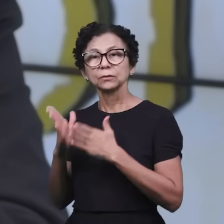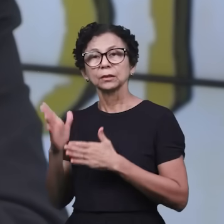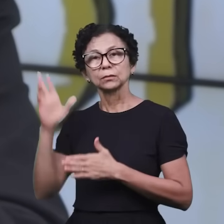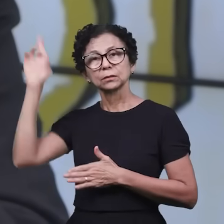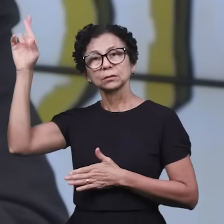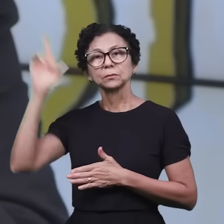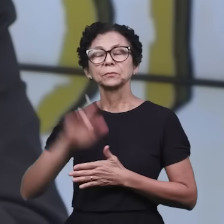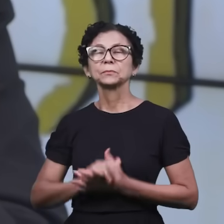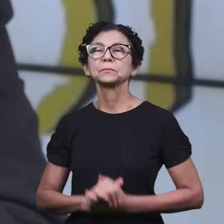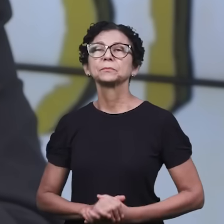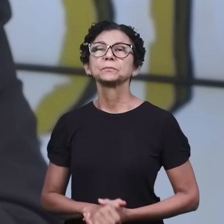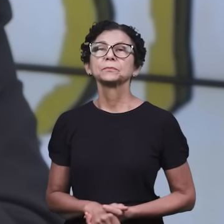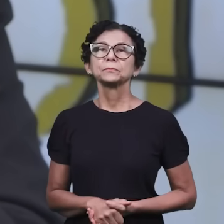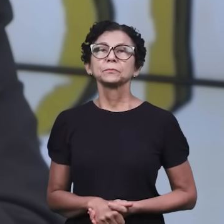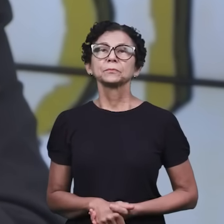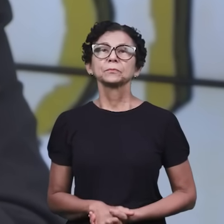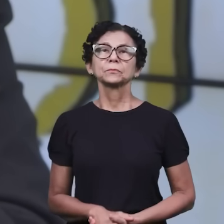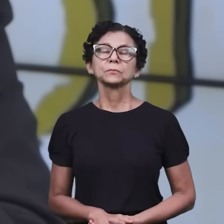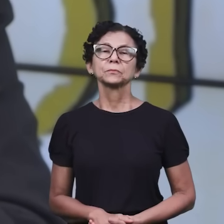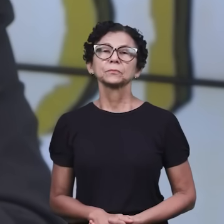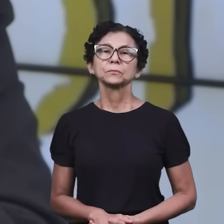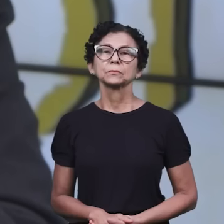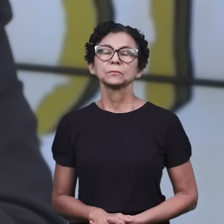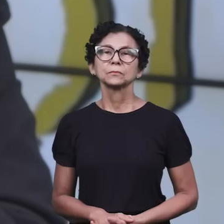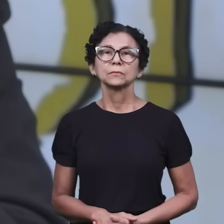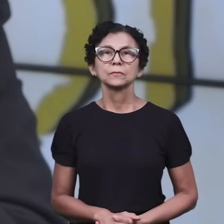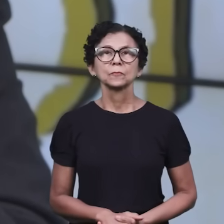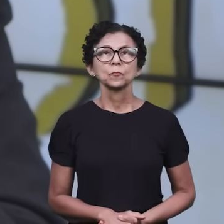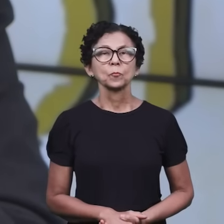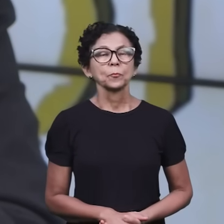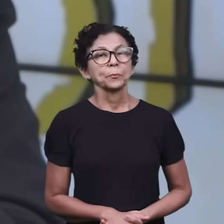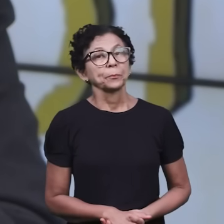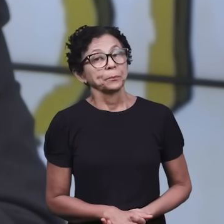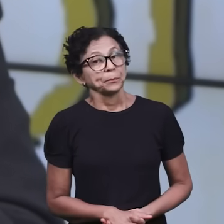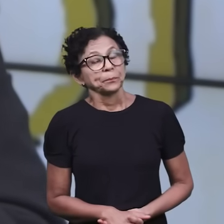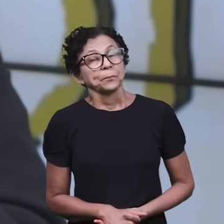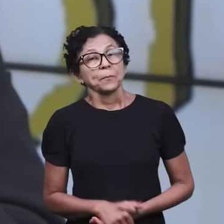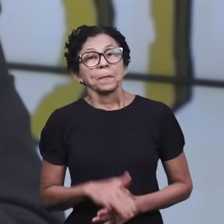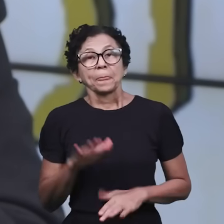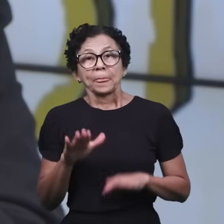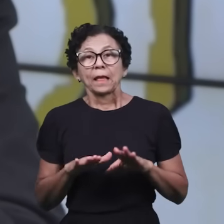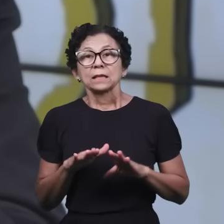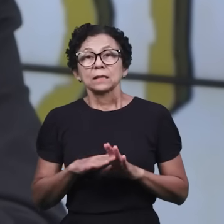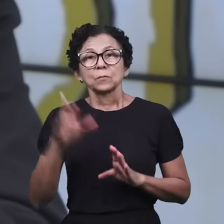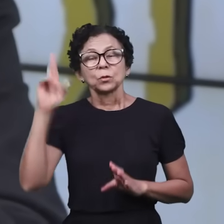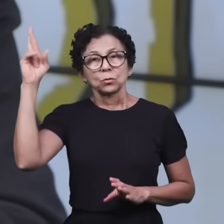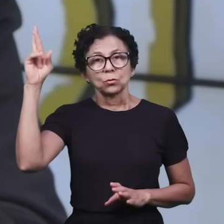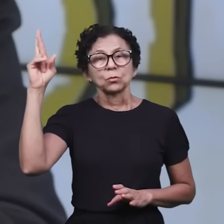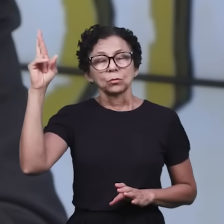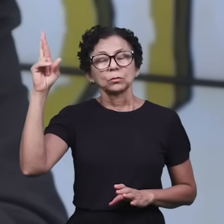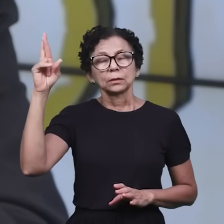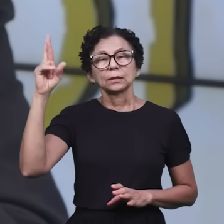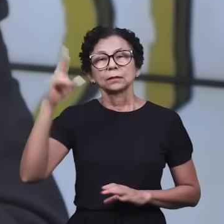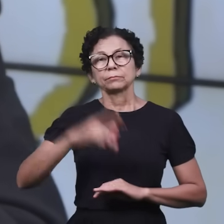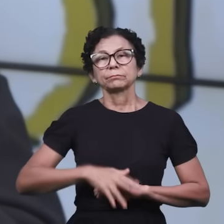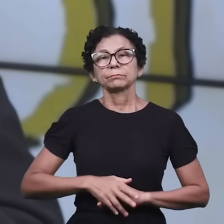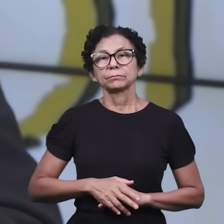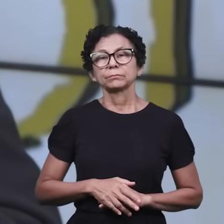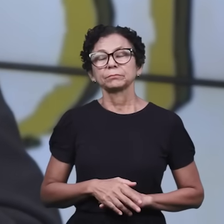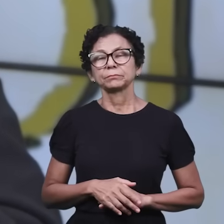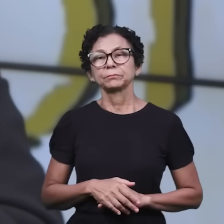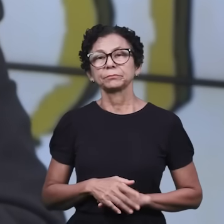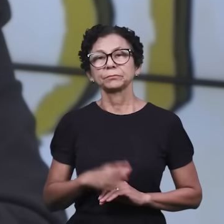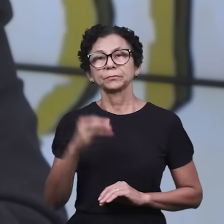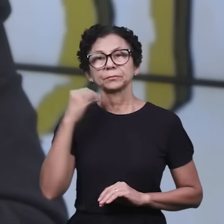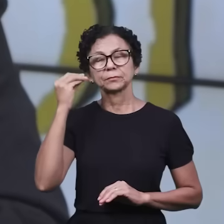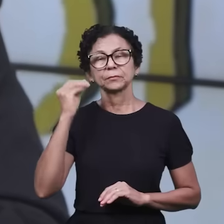casos de na hora de consultar uma pessoa, uma família, um casal, e que aparentemente estava tudo